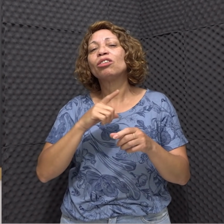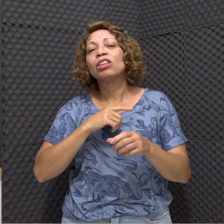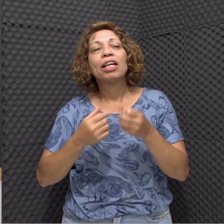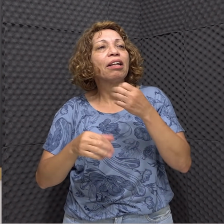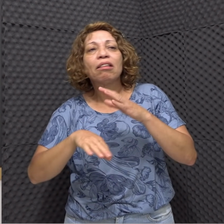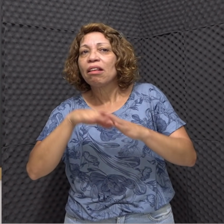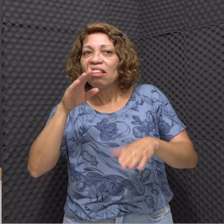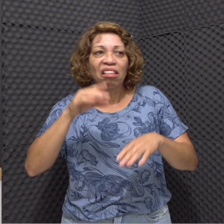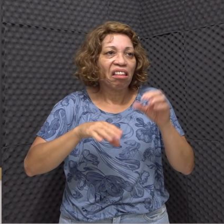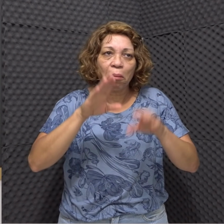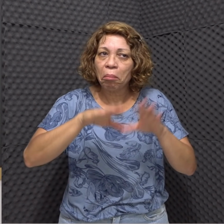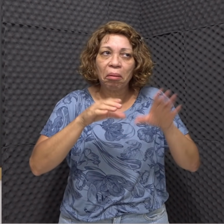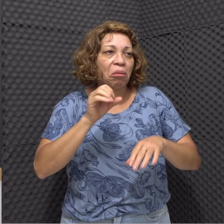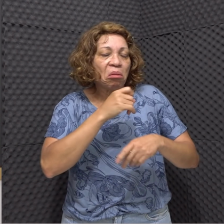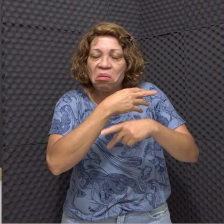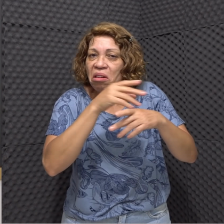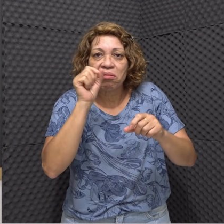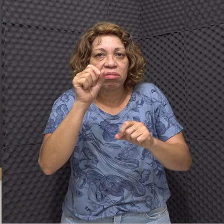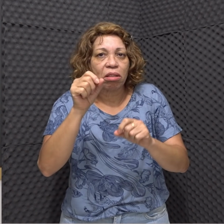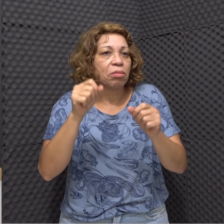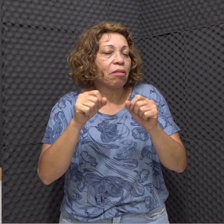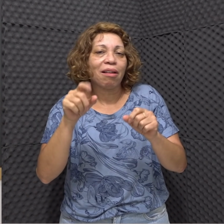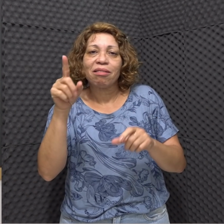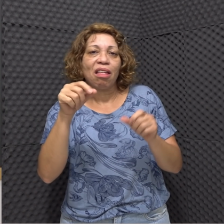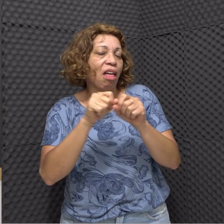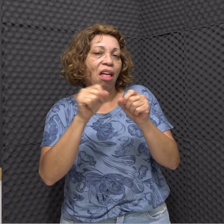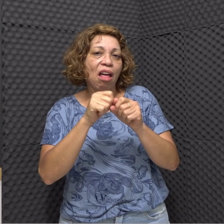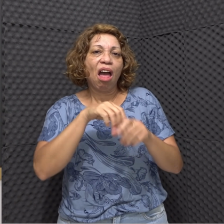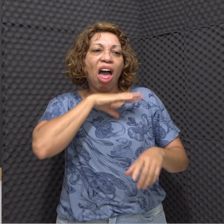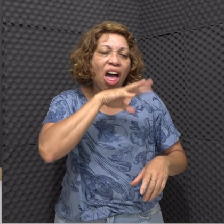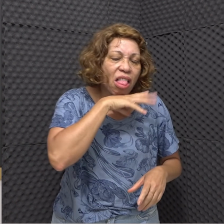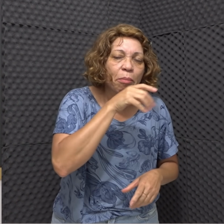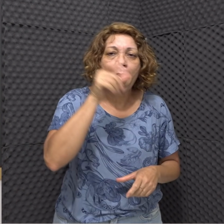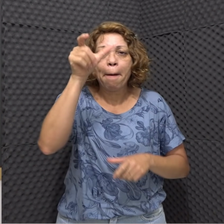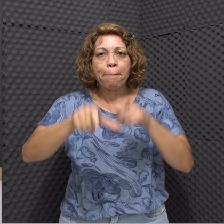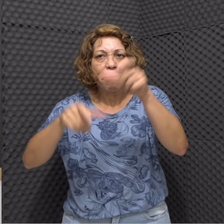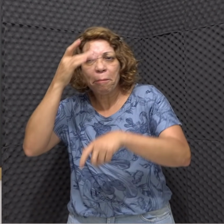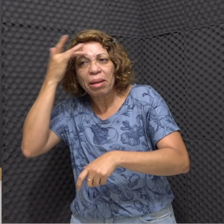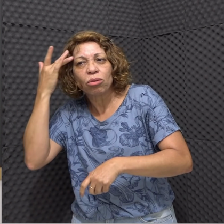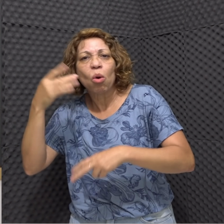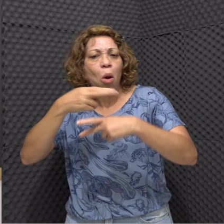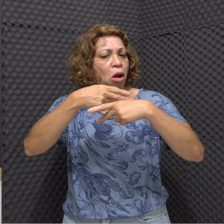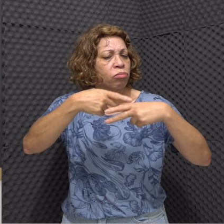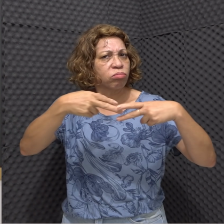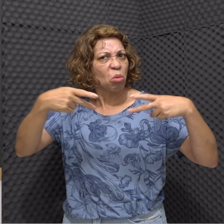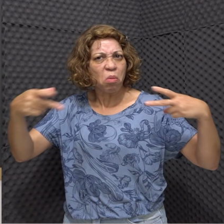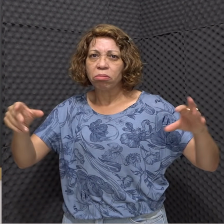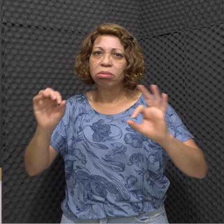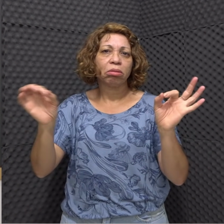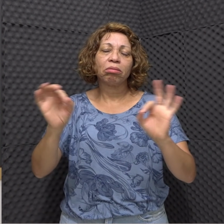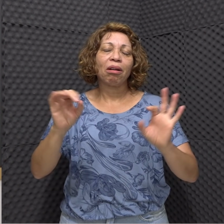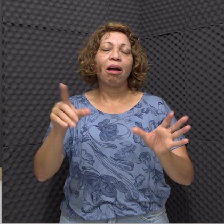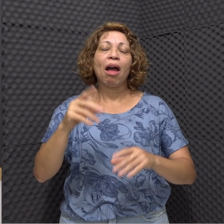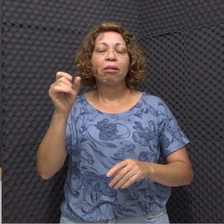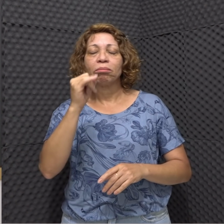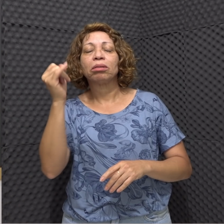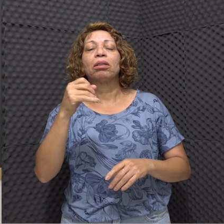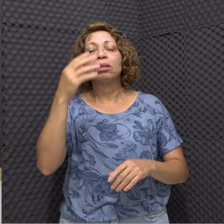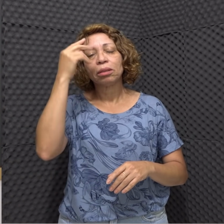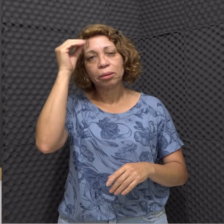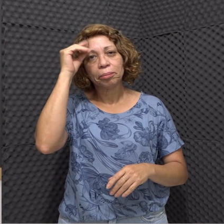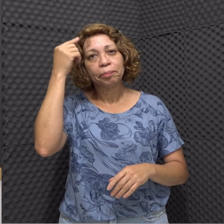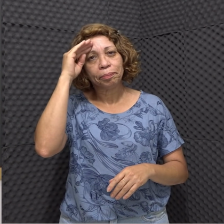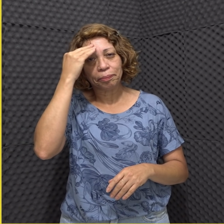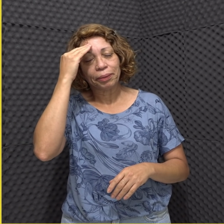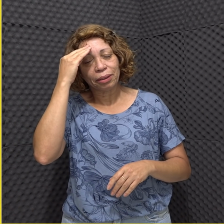conjuntos. Independente da espécie de conjunto que você esteja tratando, é importante que você saiba algumas nomenclaturas.